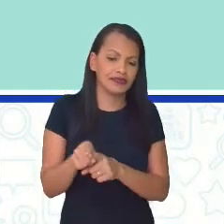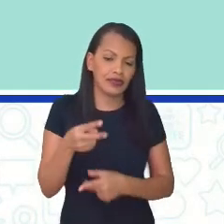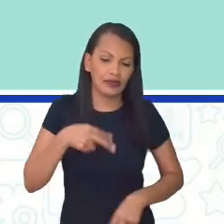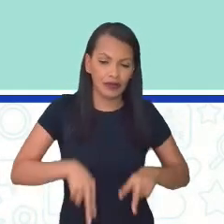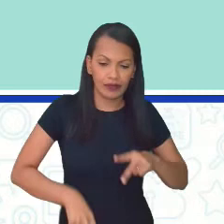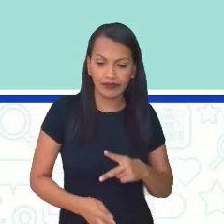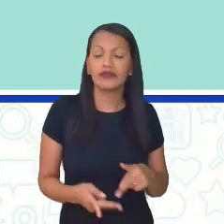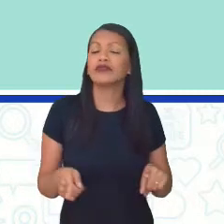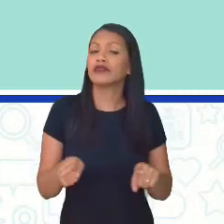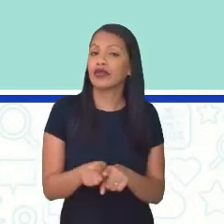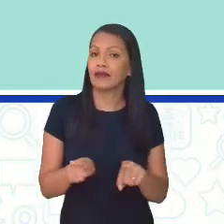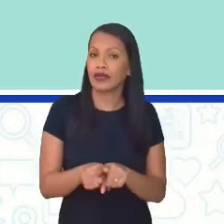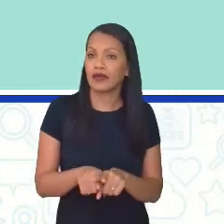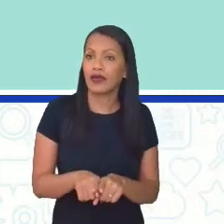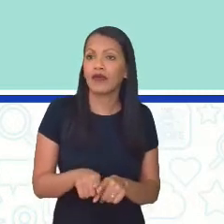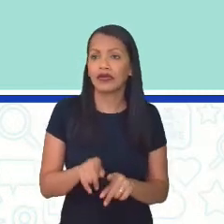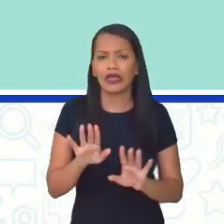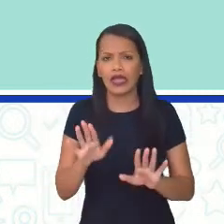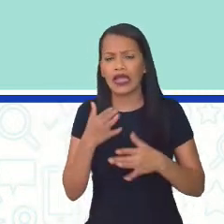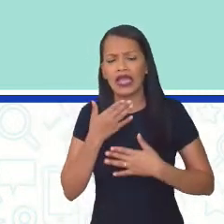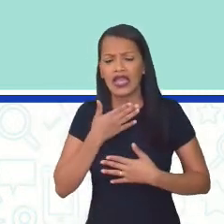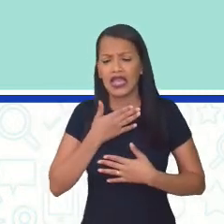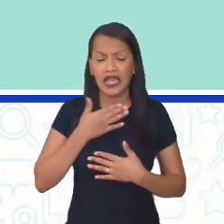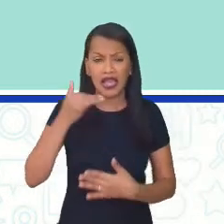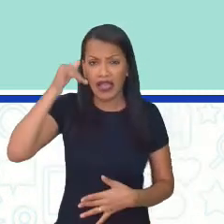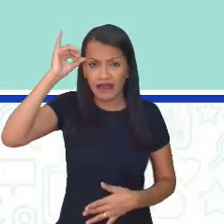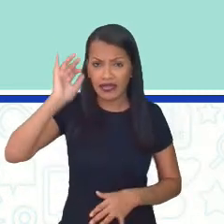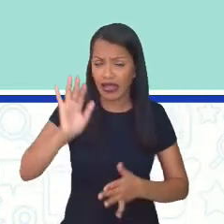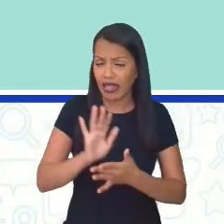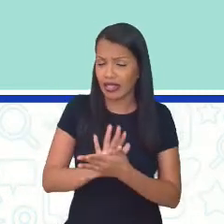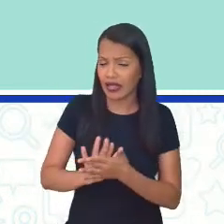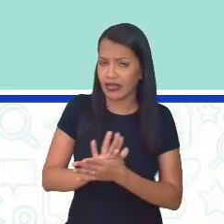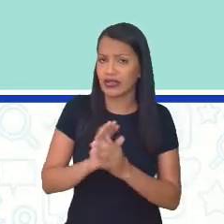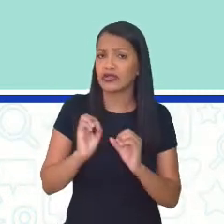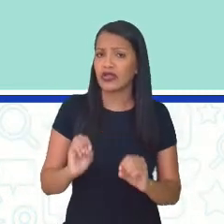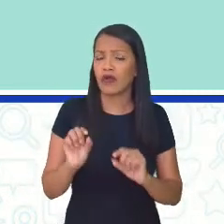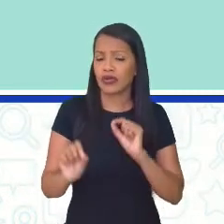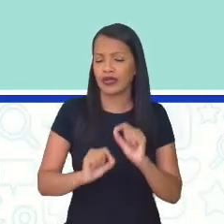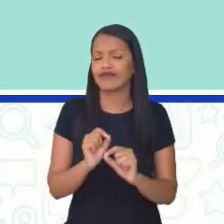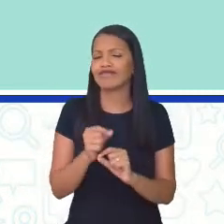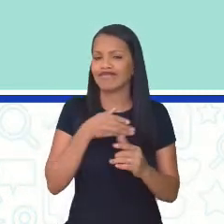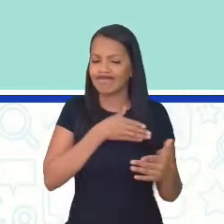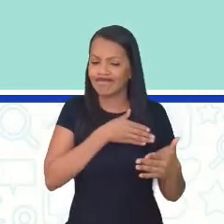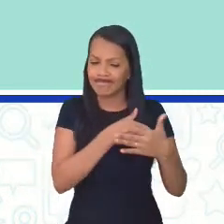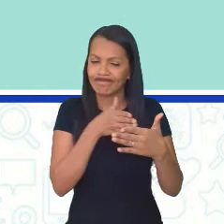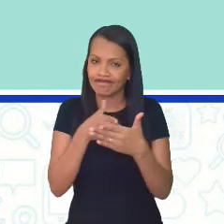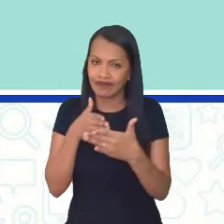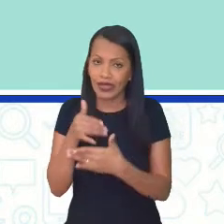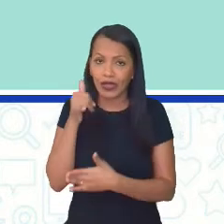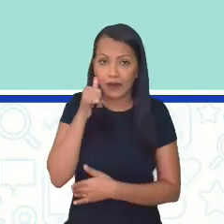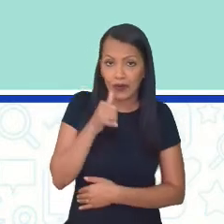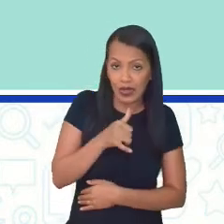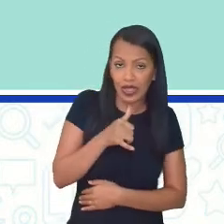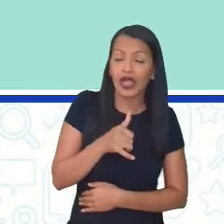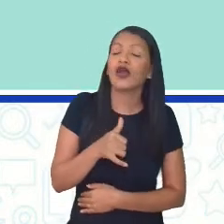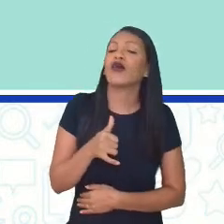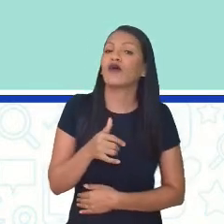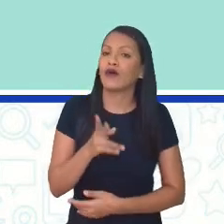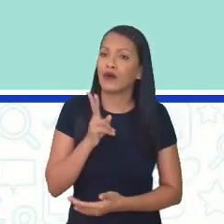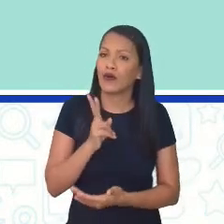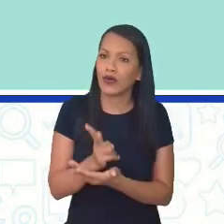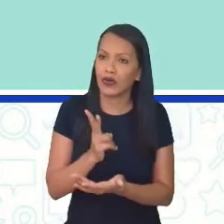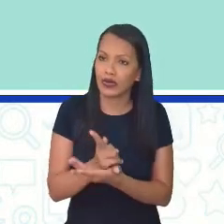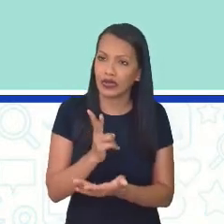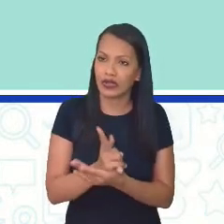em maior intensidade do fluxo menstrual nem da cólica. Mas eles, utilizando eles, a mulher continua ovulando.